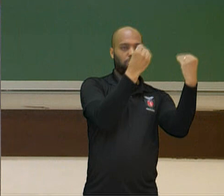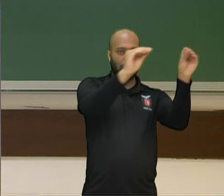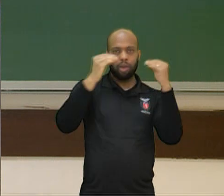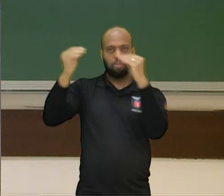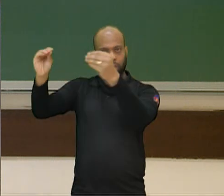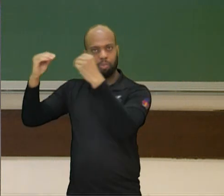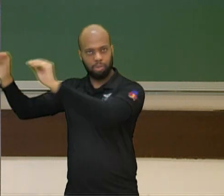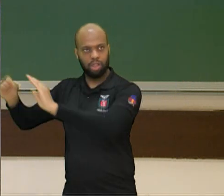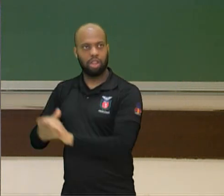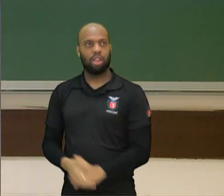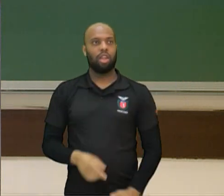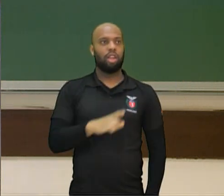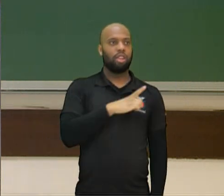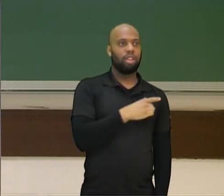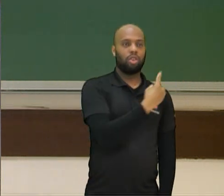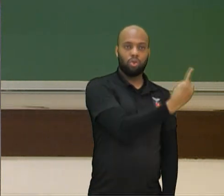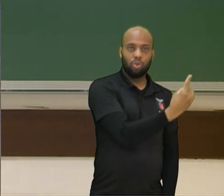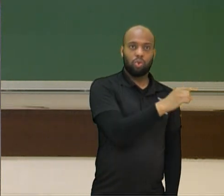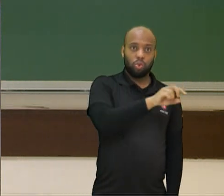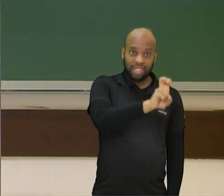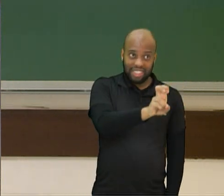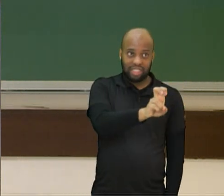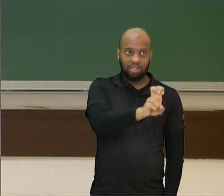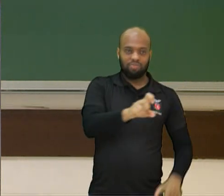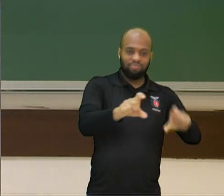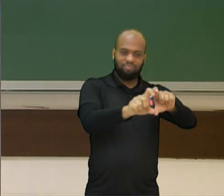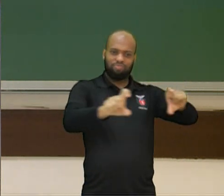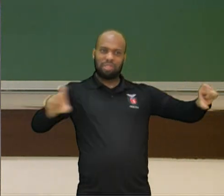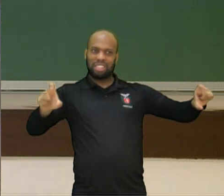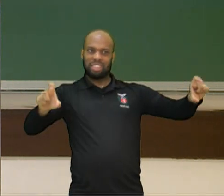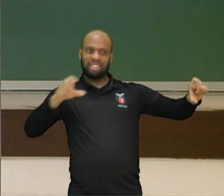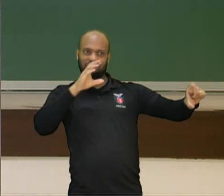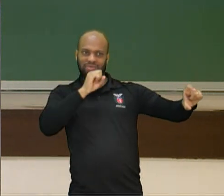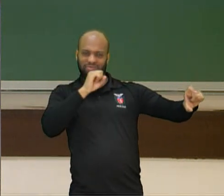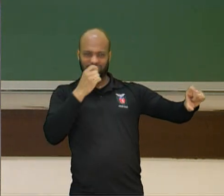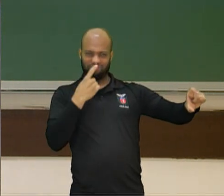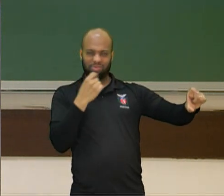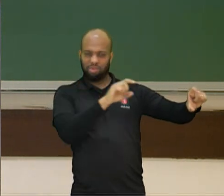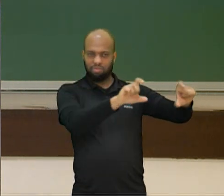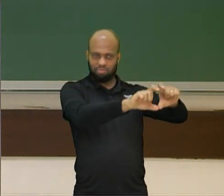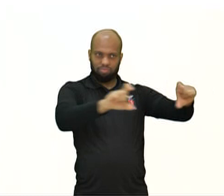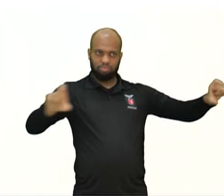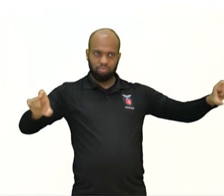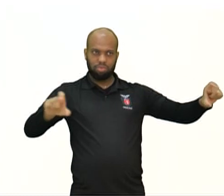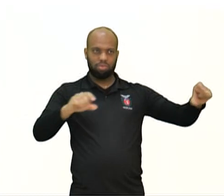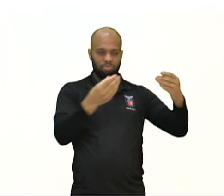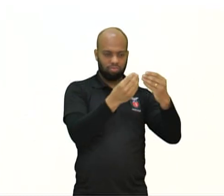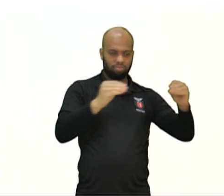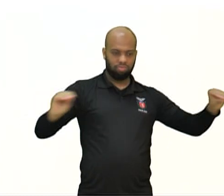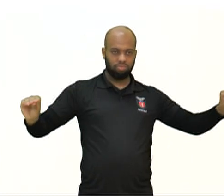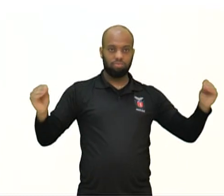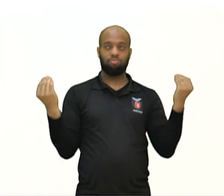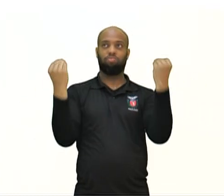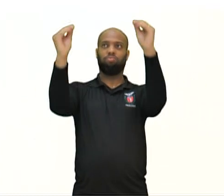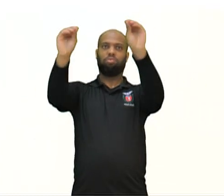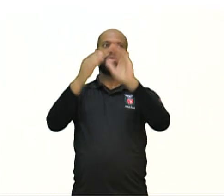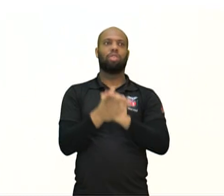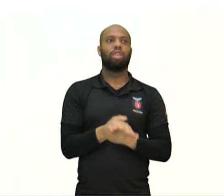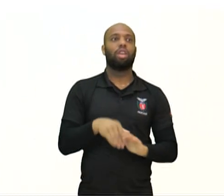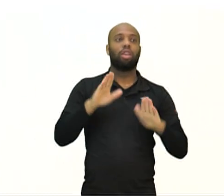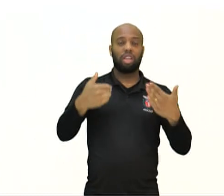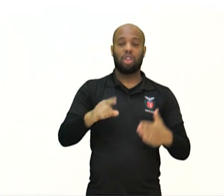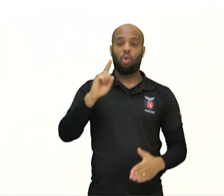lá. Então, o 1, o 5, o 10, o 5 e o 1. Como o meu